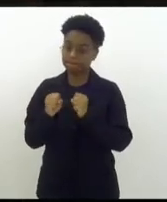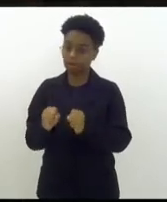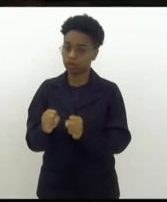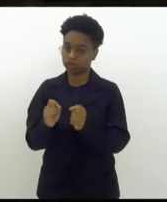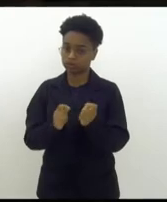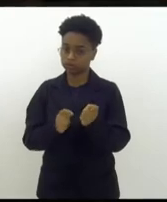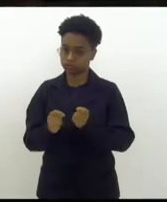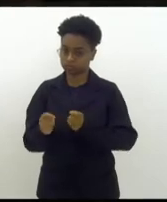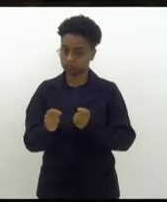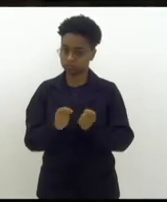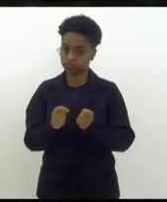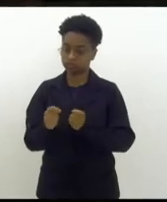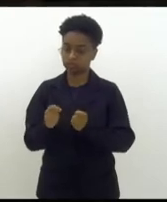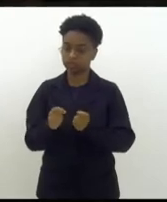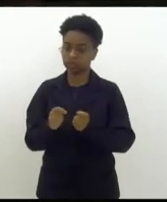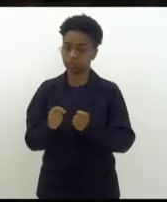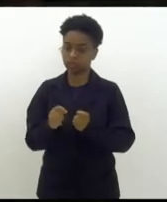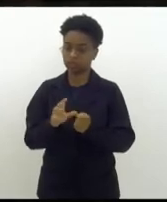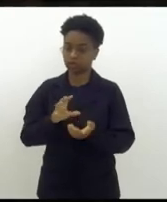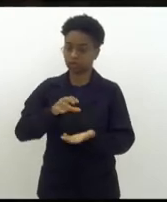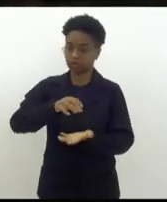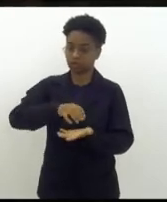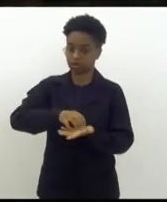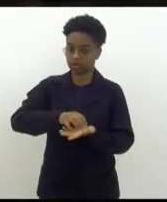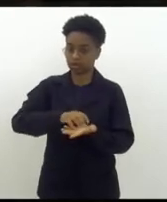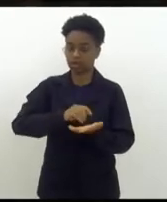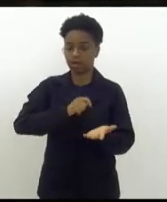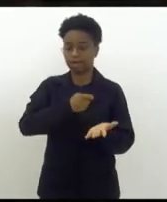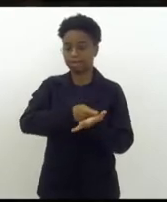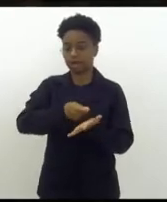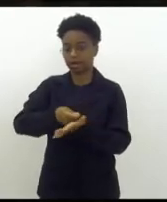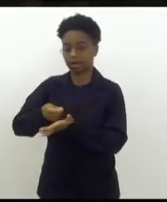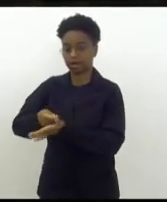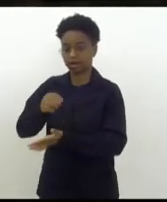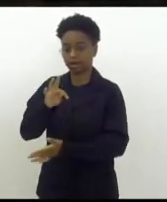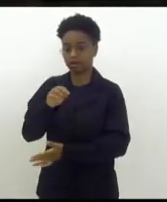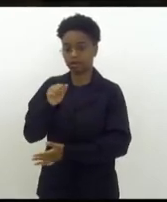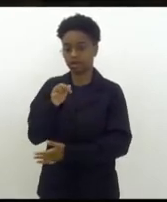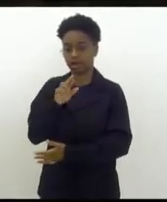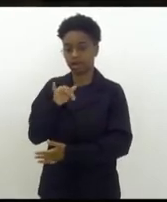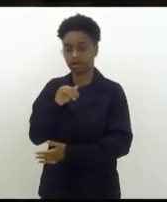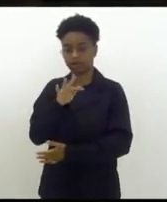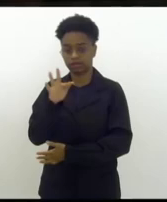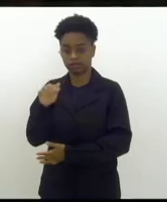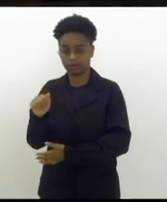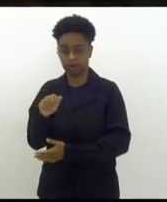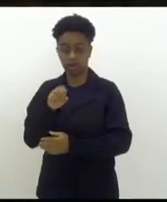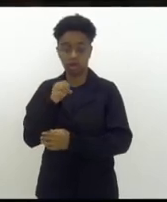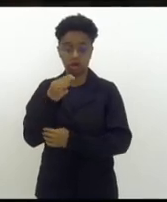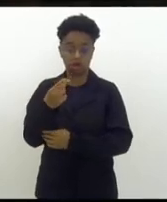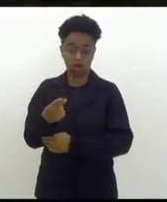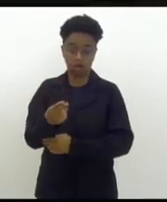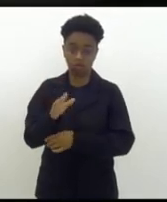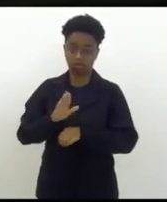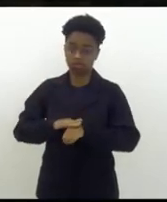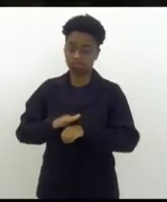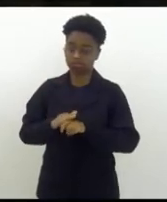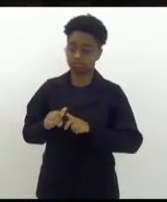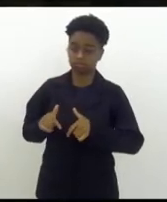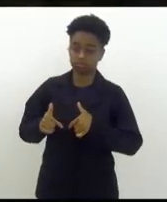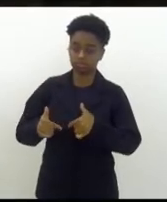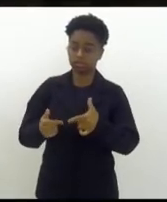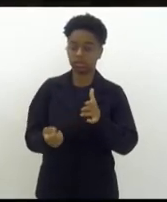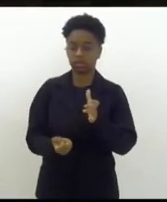gerir a câmara de compensação tarifária ou realizará o devido processo